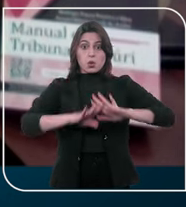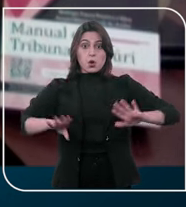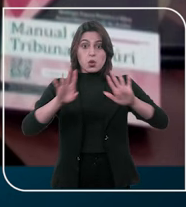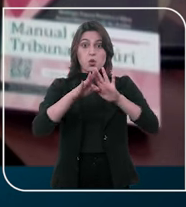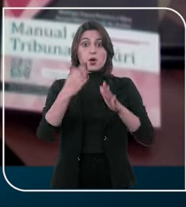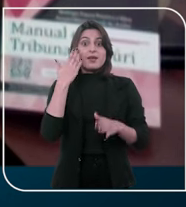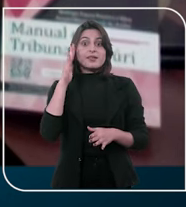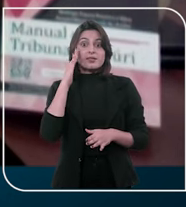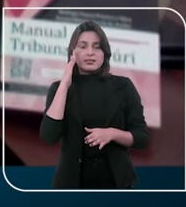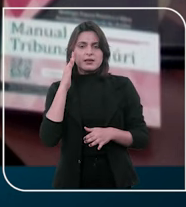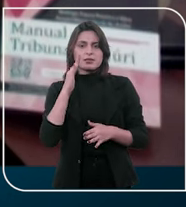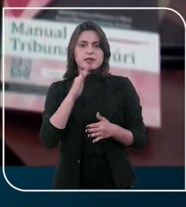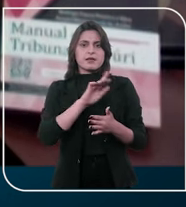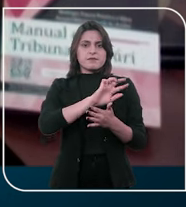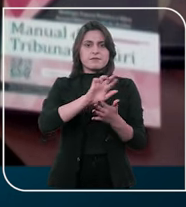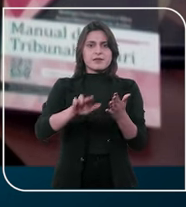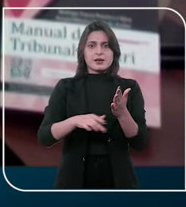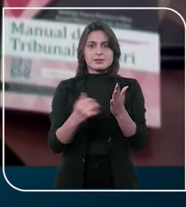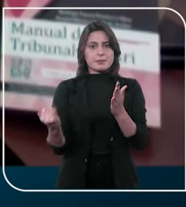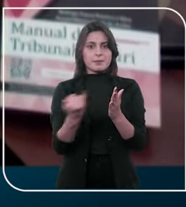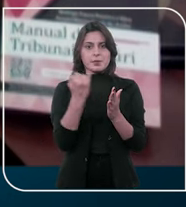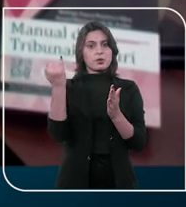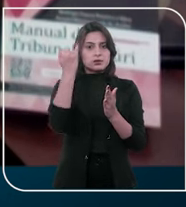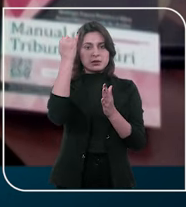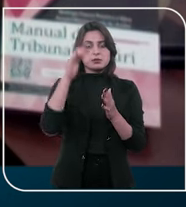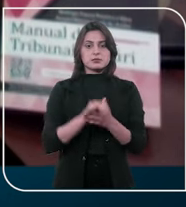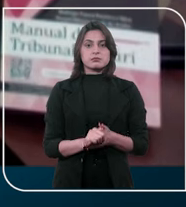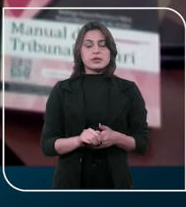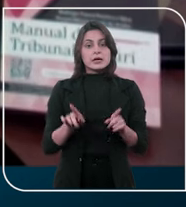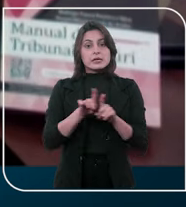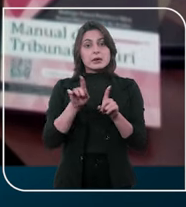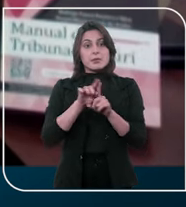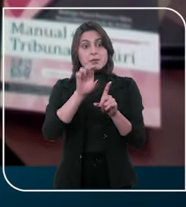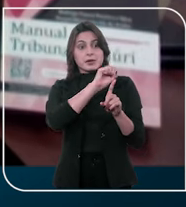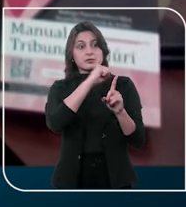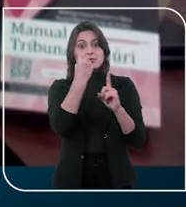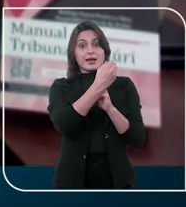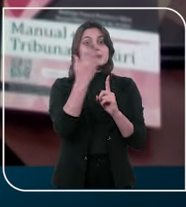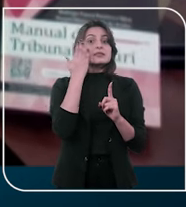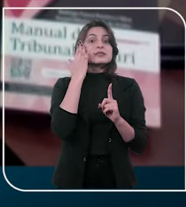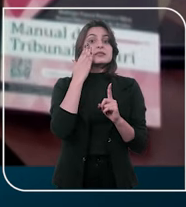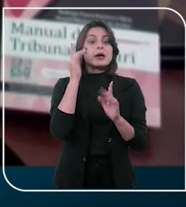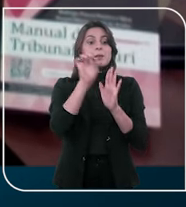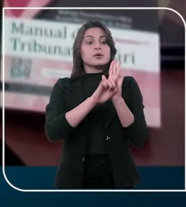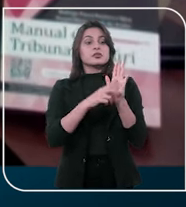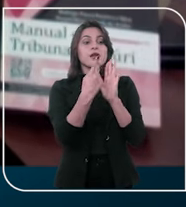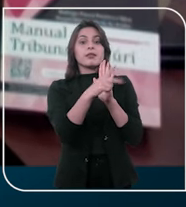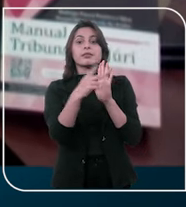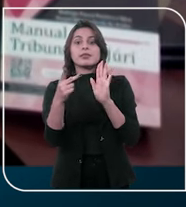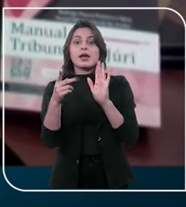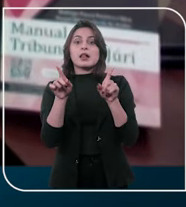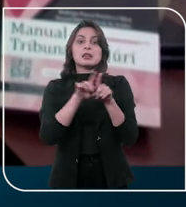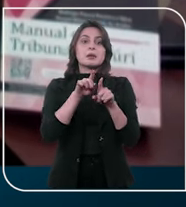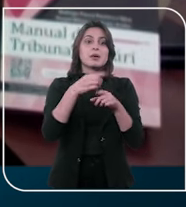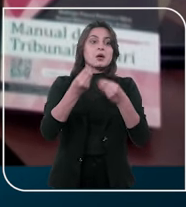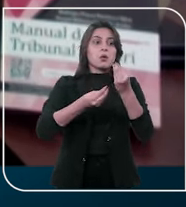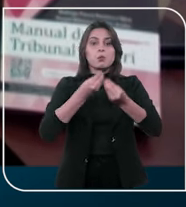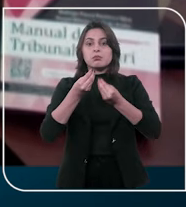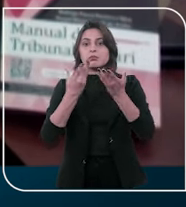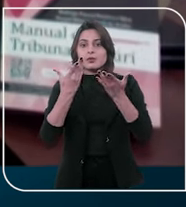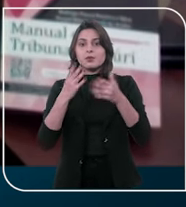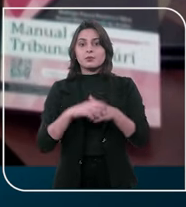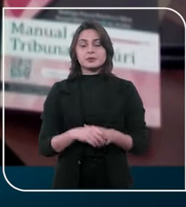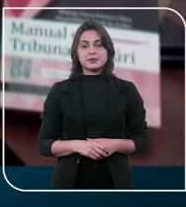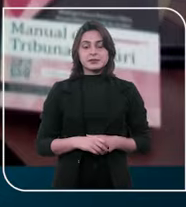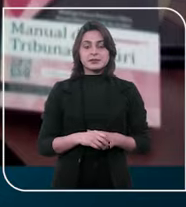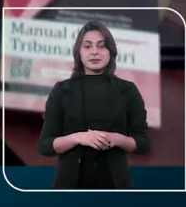a população também saiba de seus direitos e como funciona, e principalmente buscar aqui, como a professora